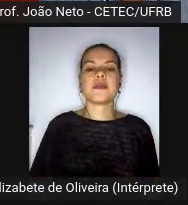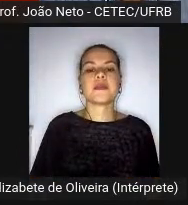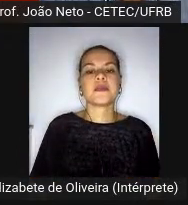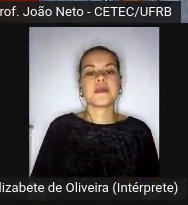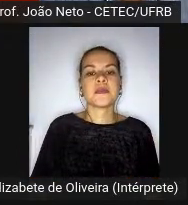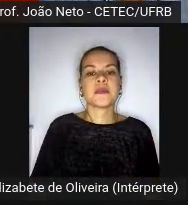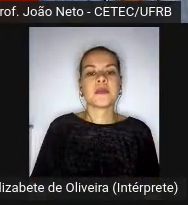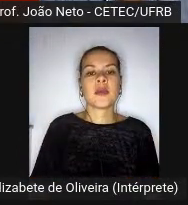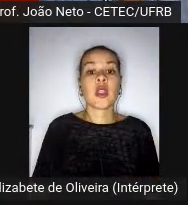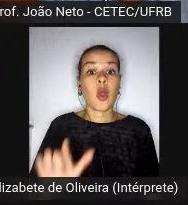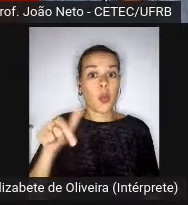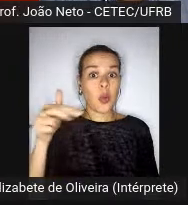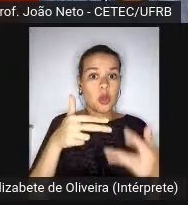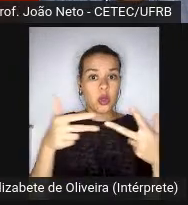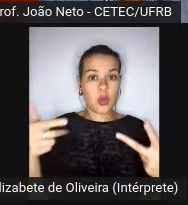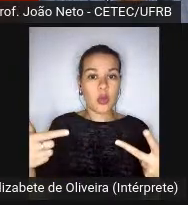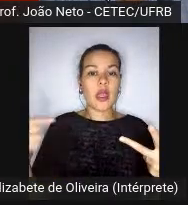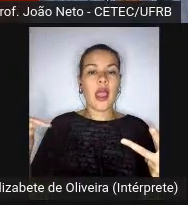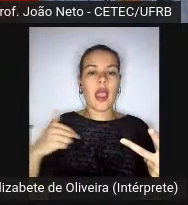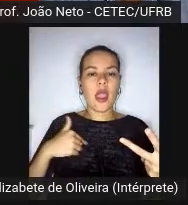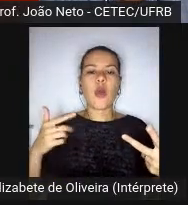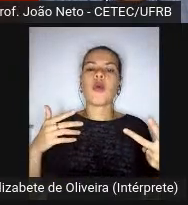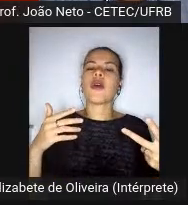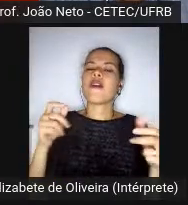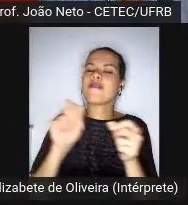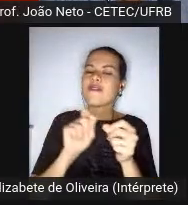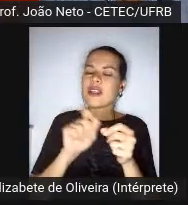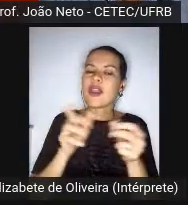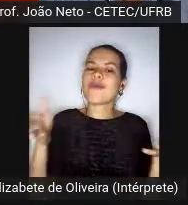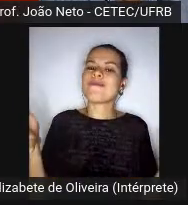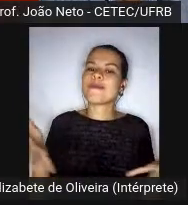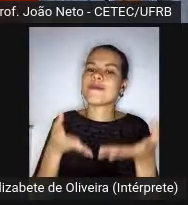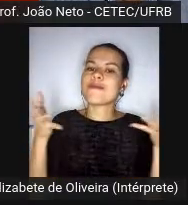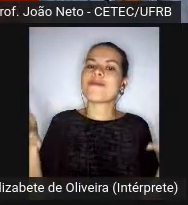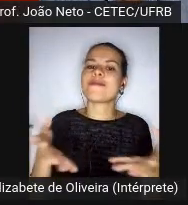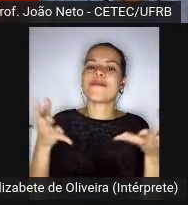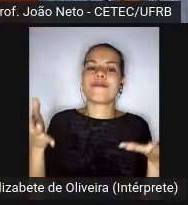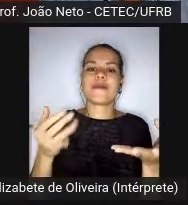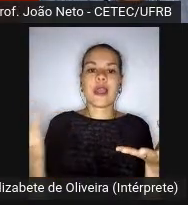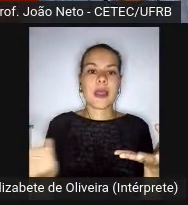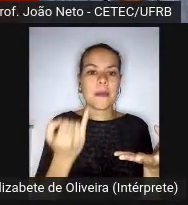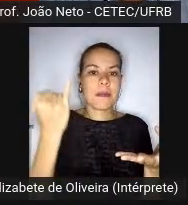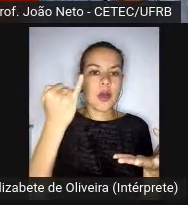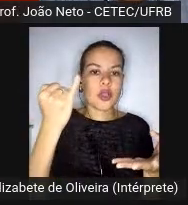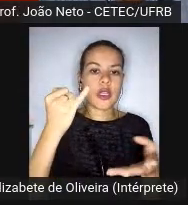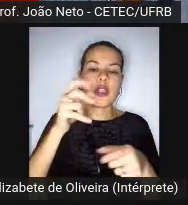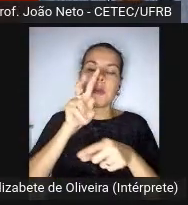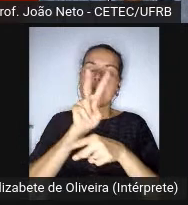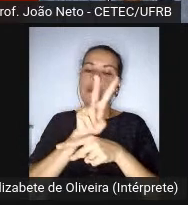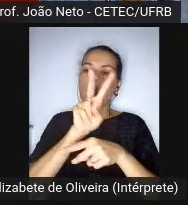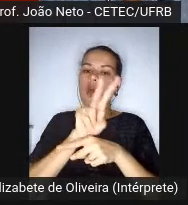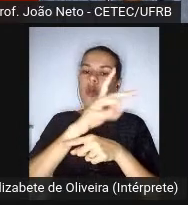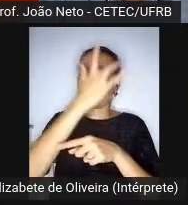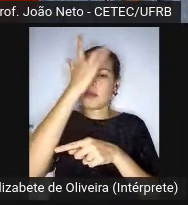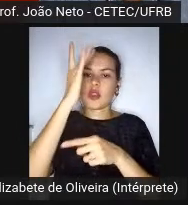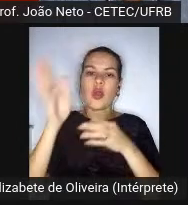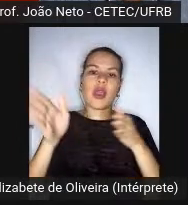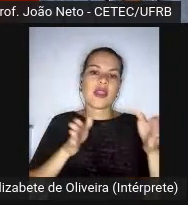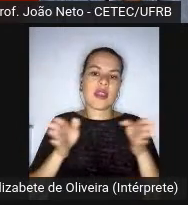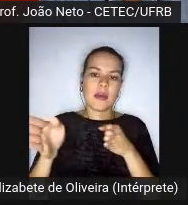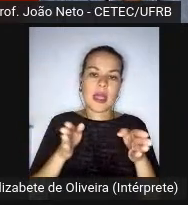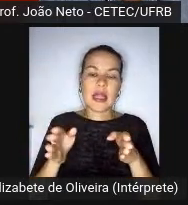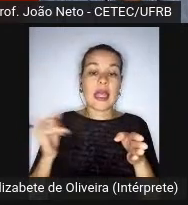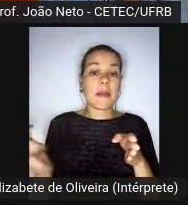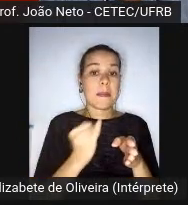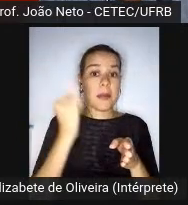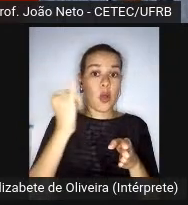bastante atuado aí como entusiasta da causa e defensor da popularização da sensibilidade é eu vejo